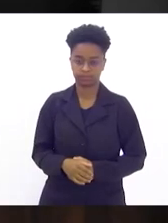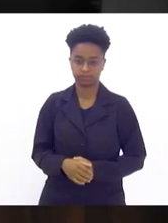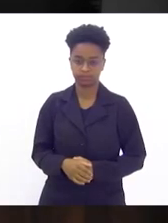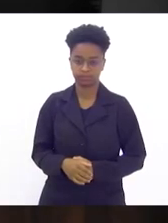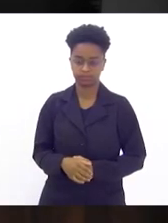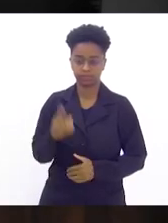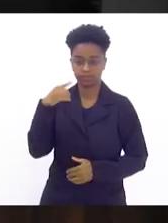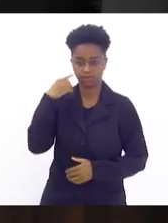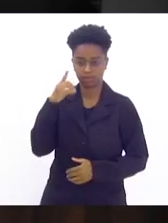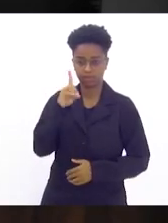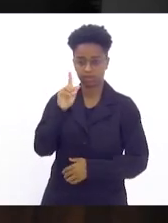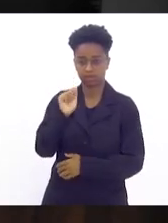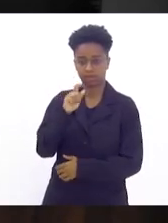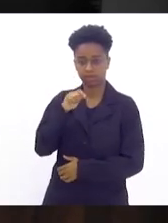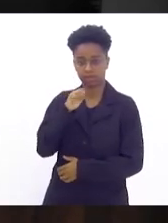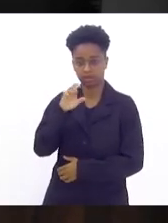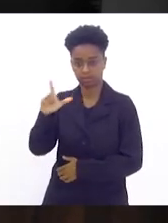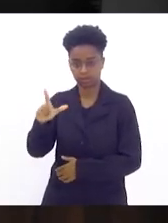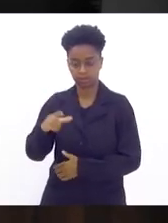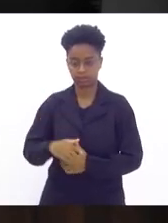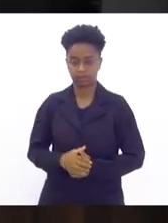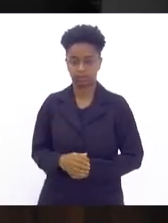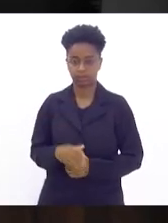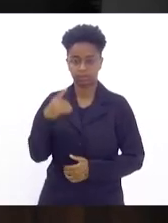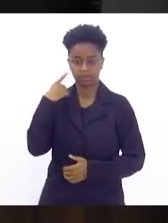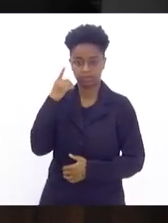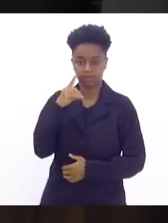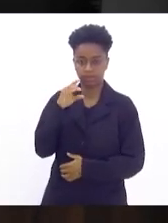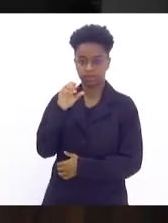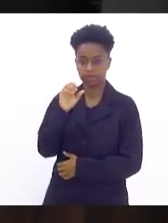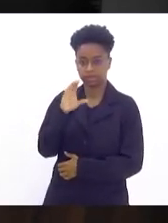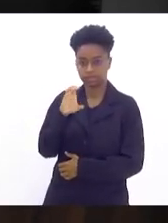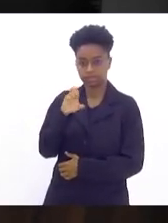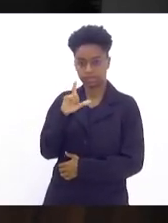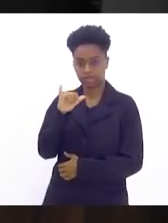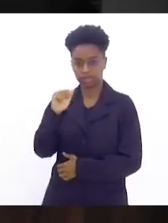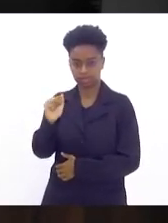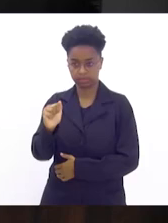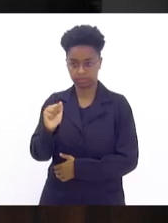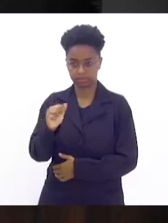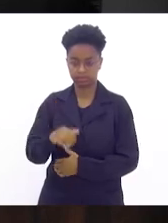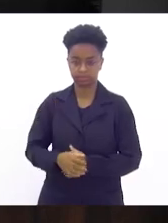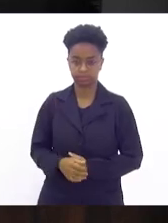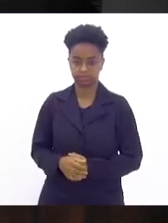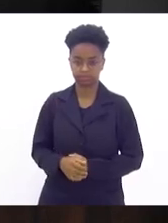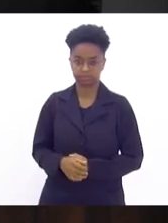Deputado daniellen deputada Célia Jordão